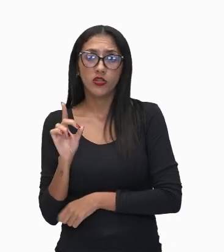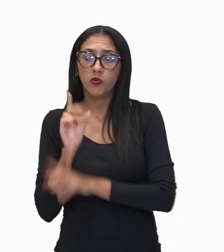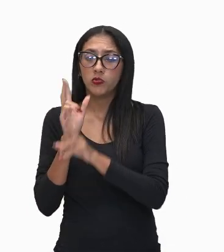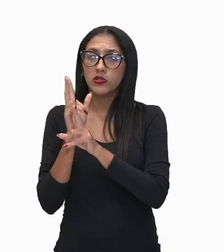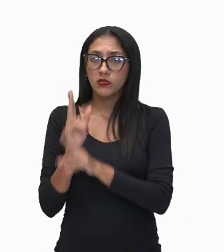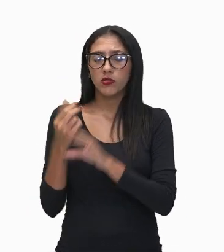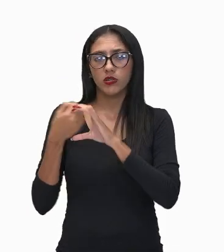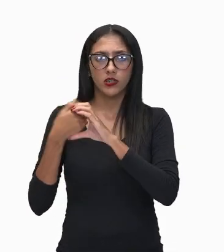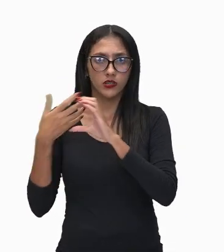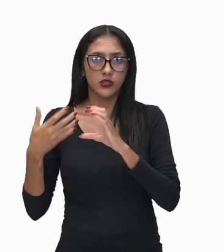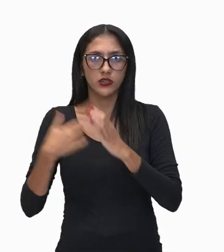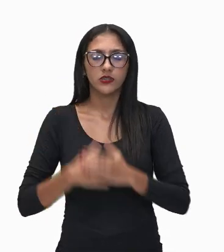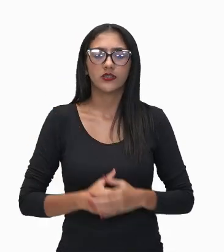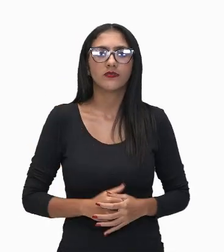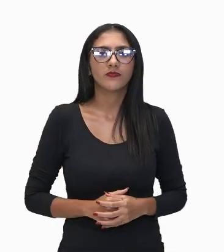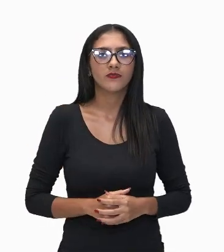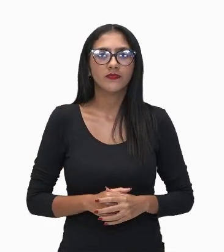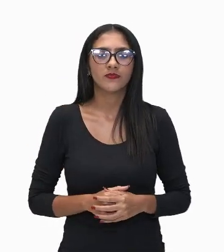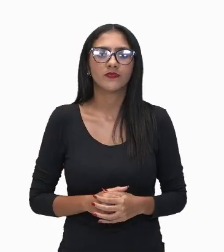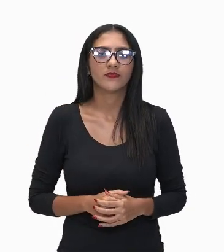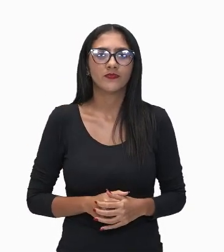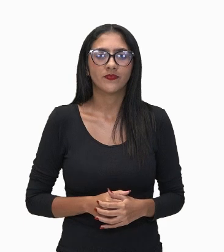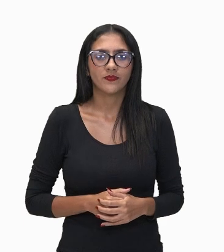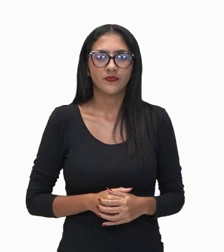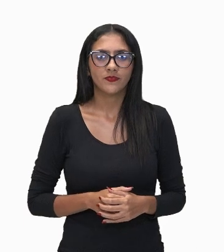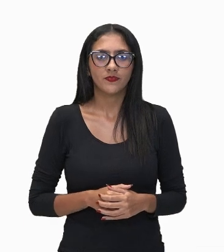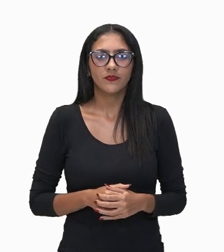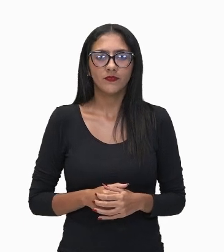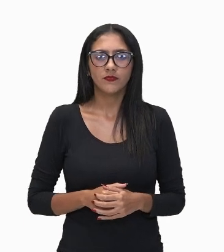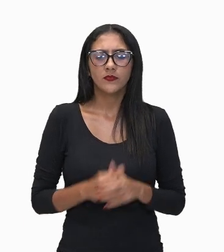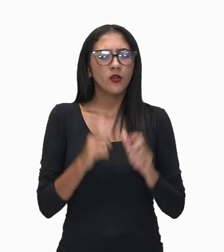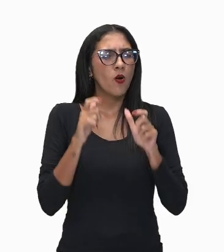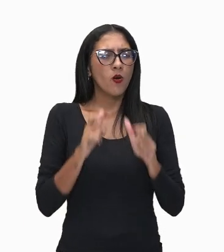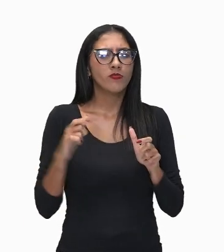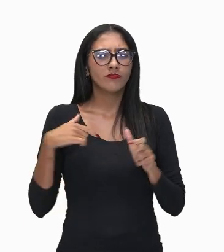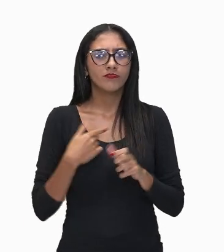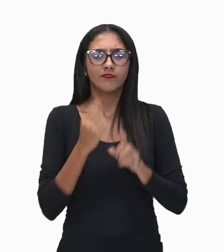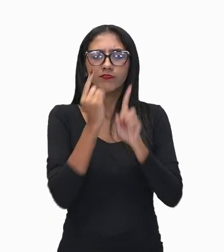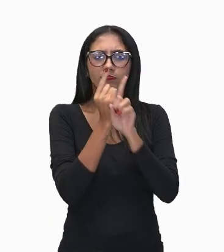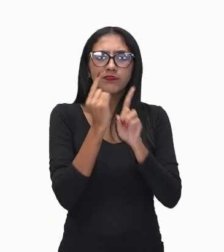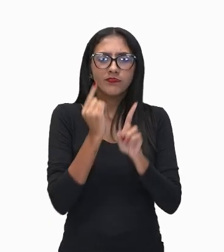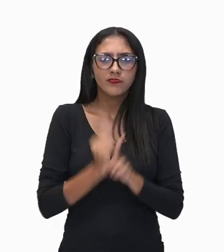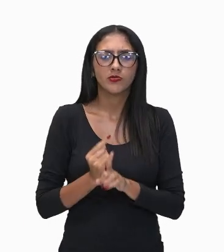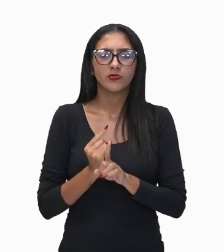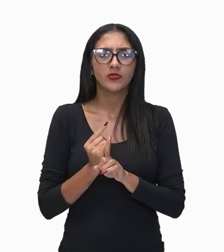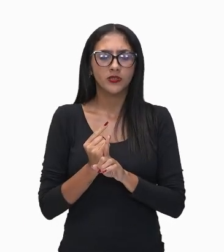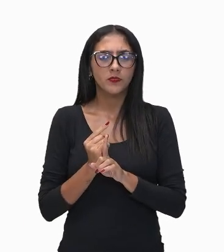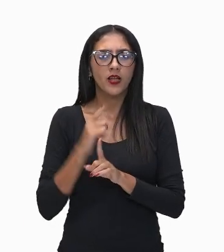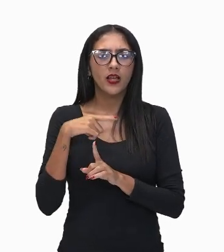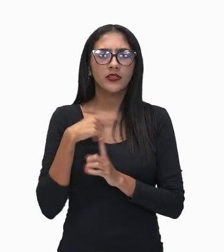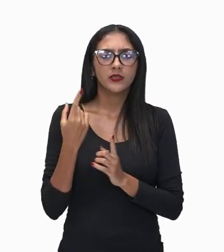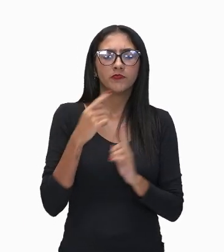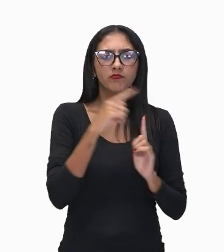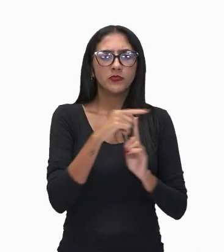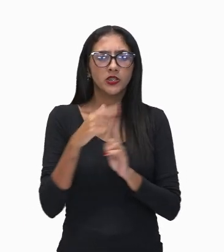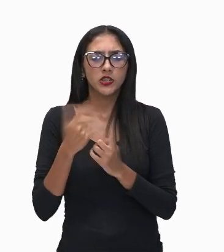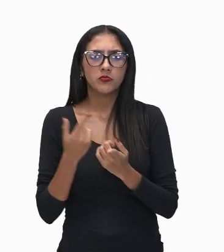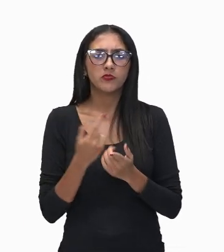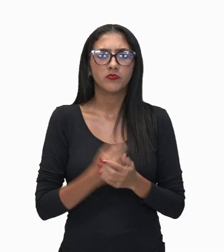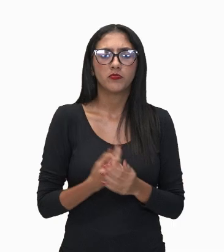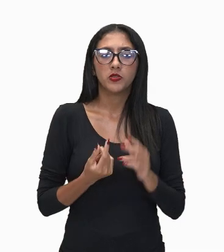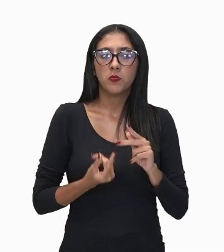ok? E aonde possa encontrar, né, os